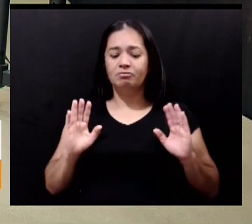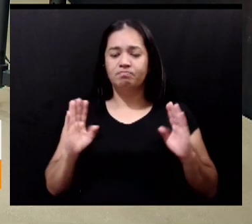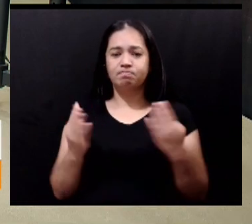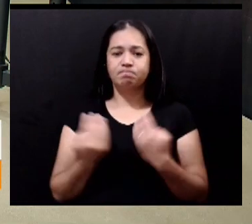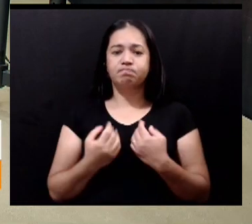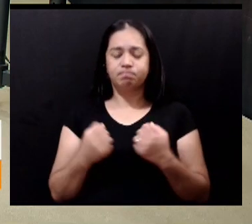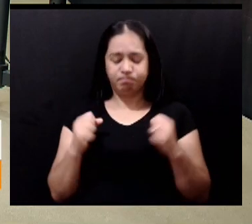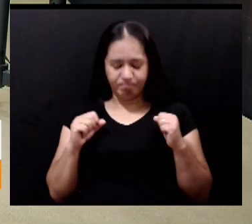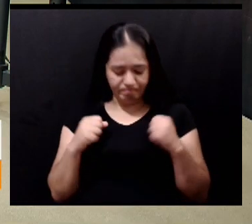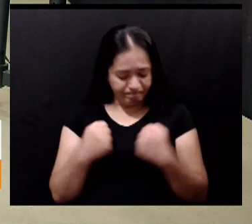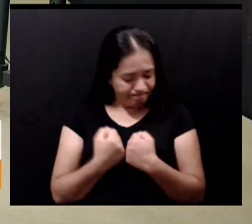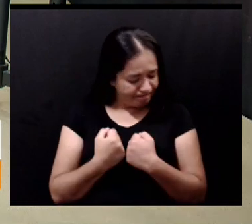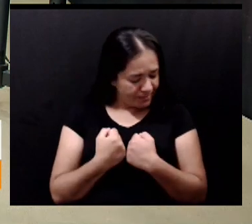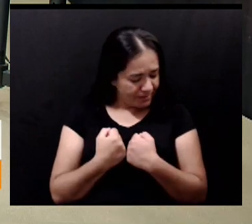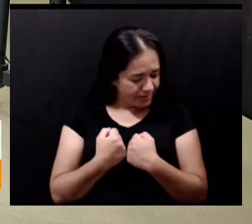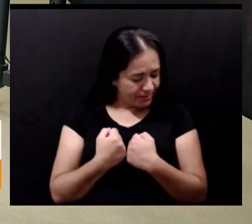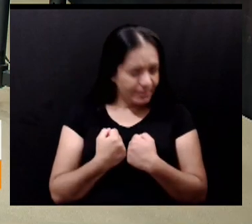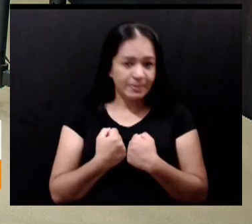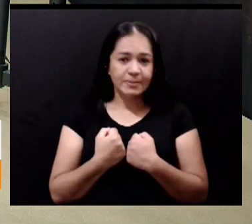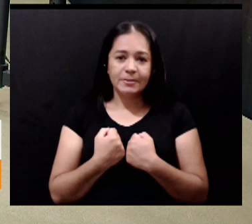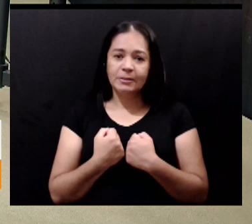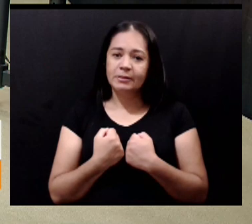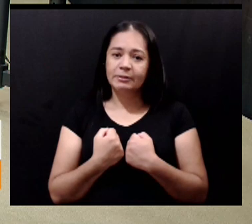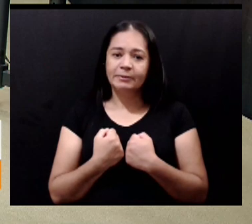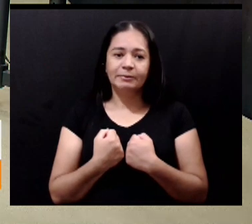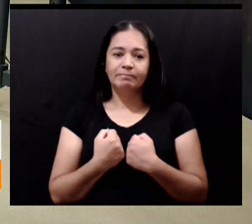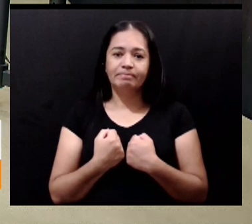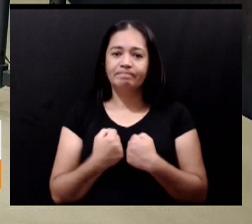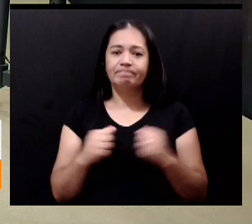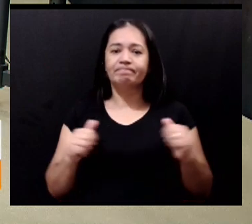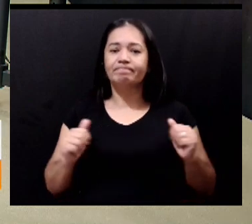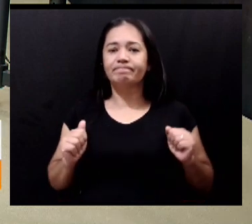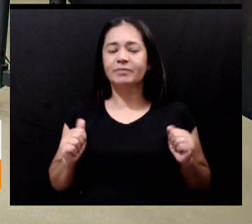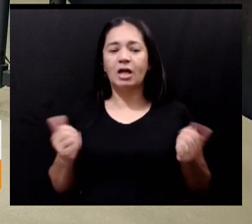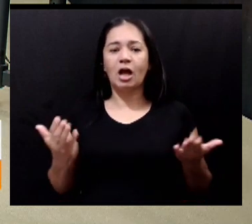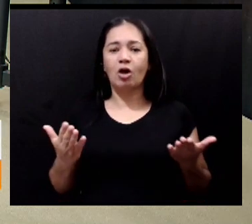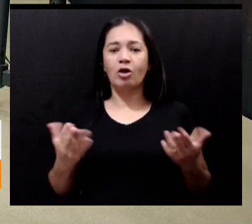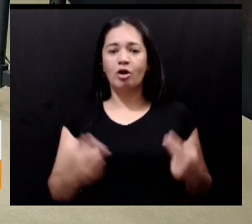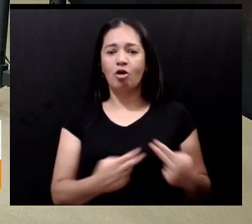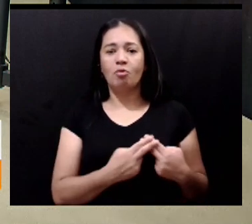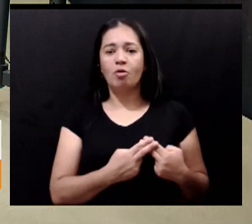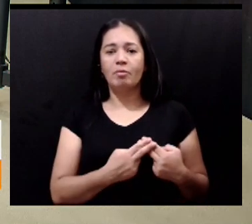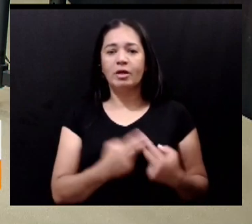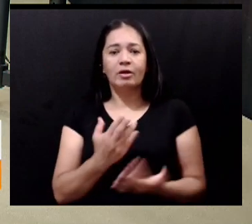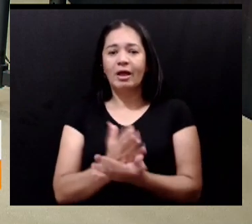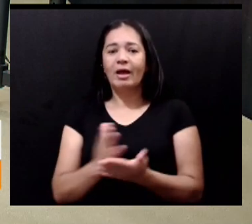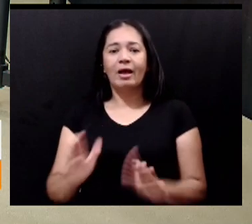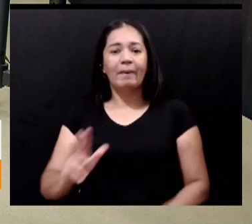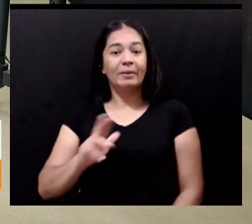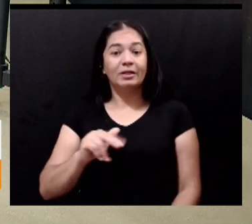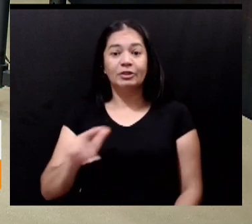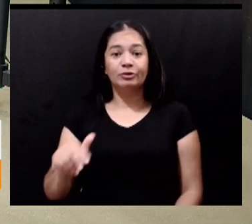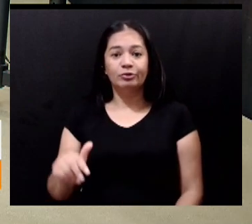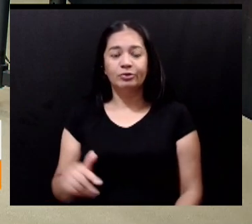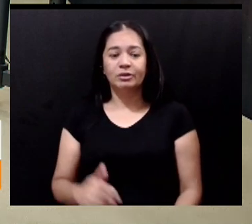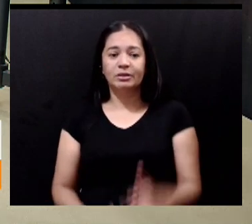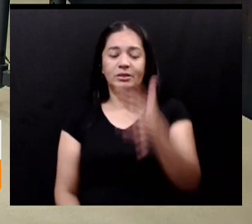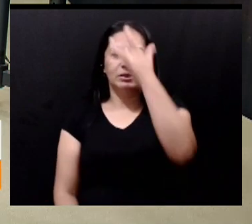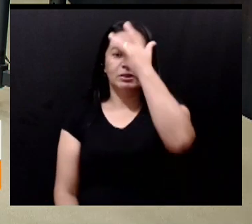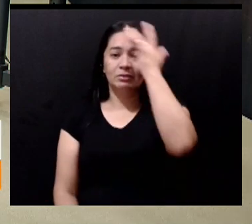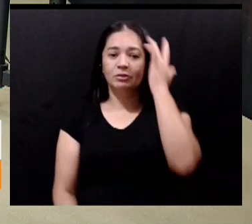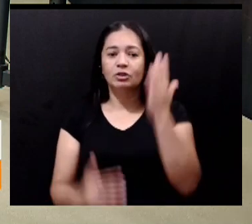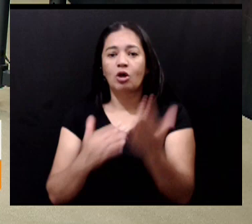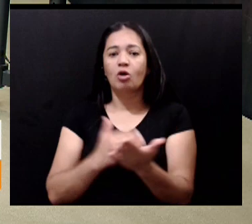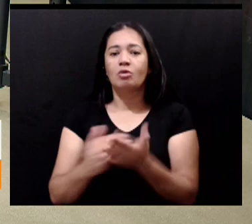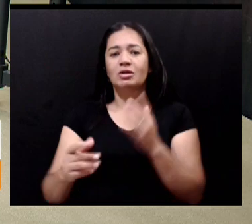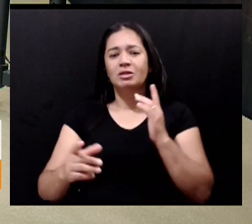luto e elas estão nesse momento de luto que é um momento sem fim. E as pessoas elas entraram em um ciclo de depressão, em